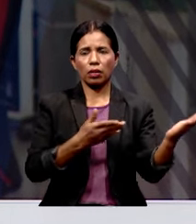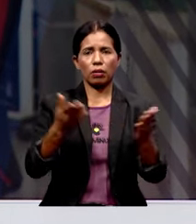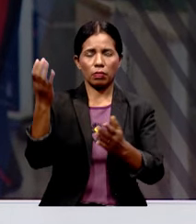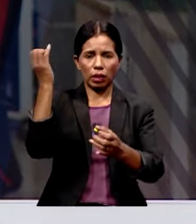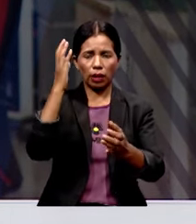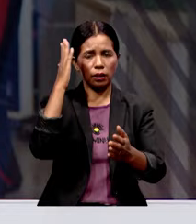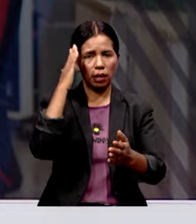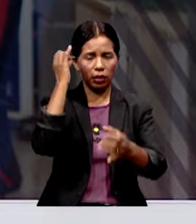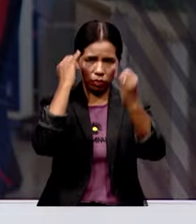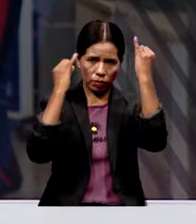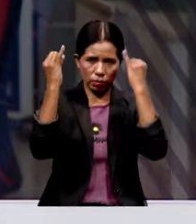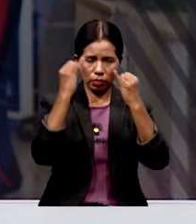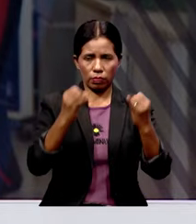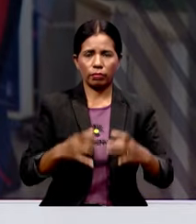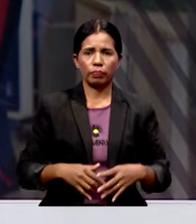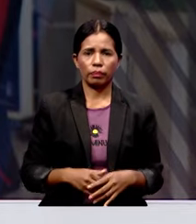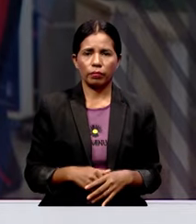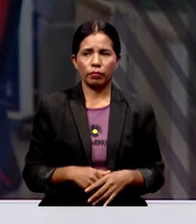informação.